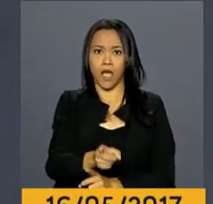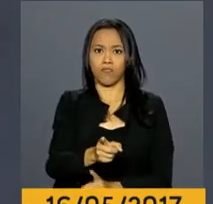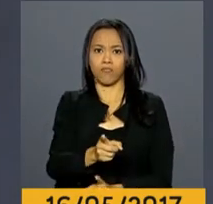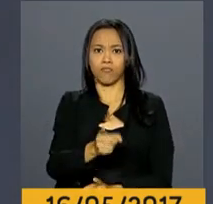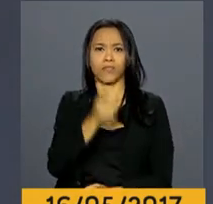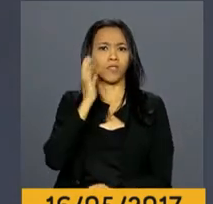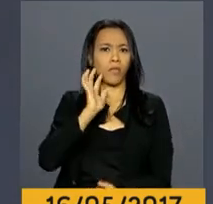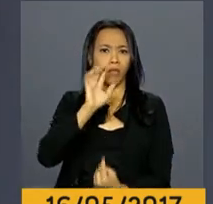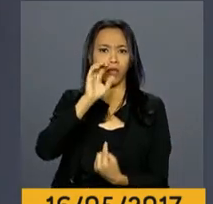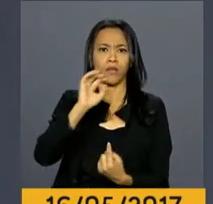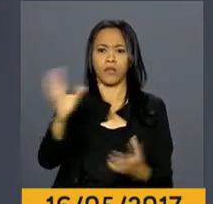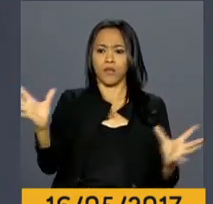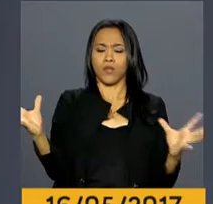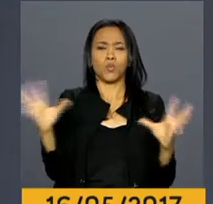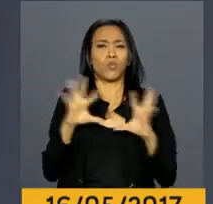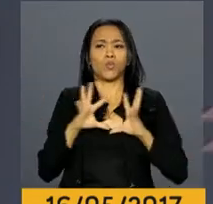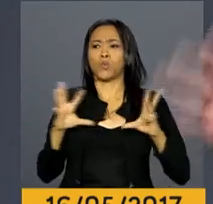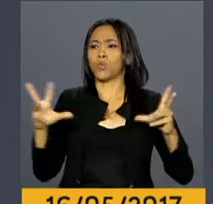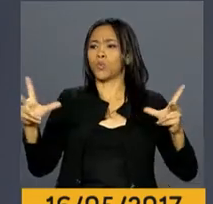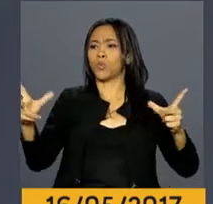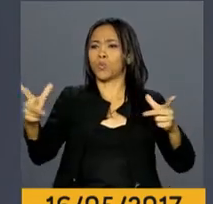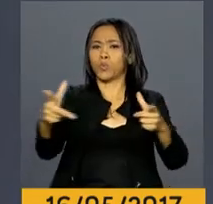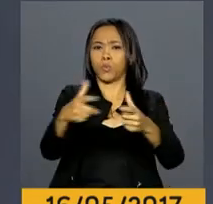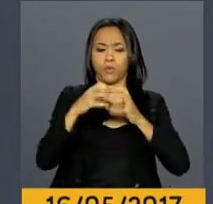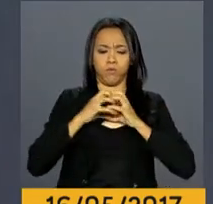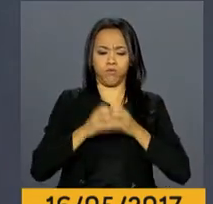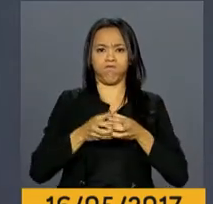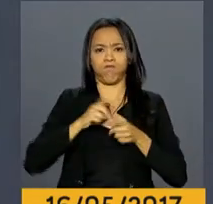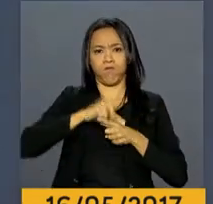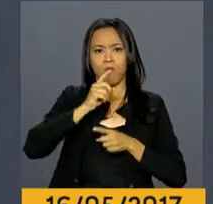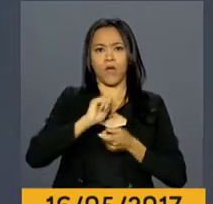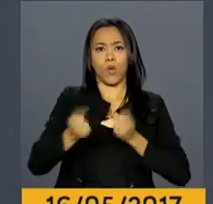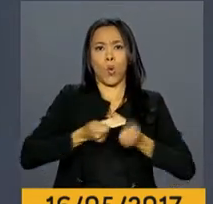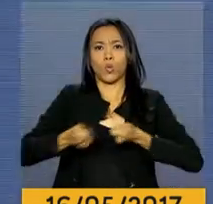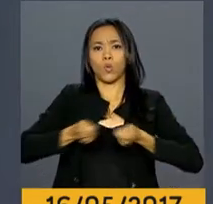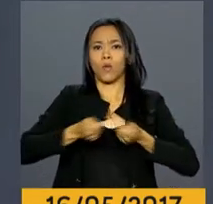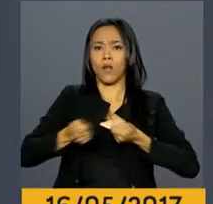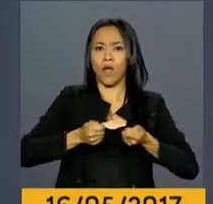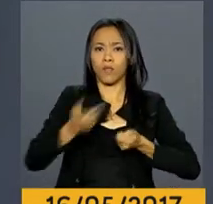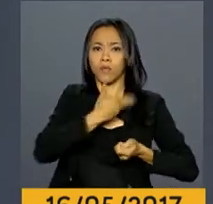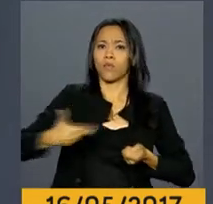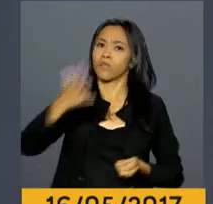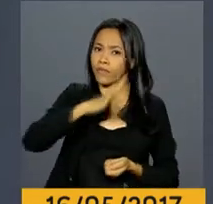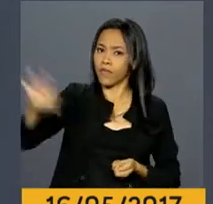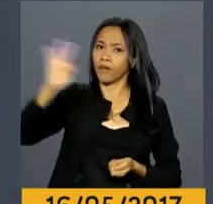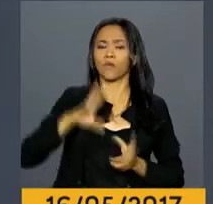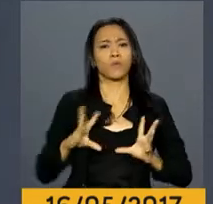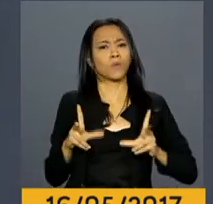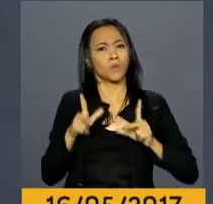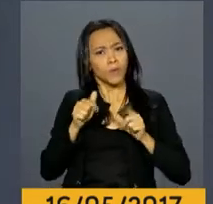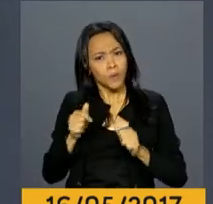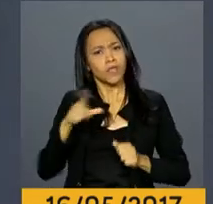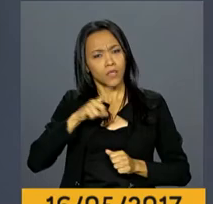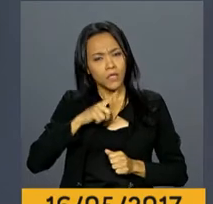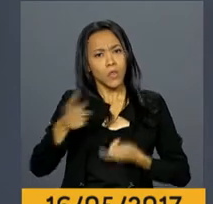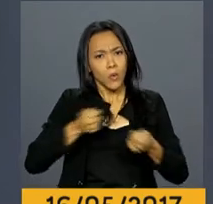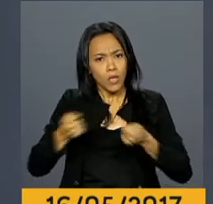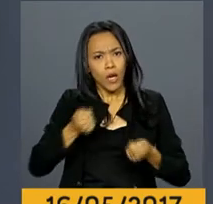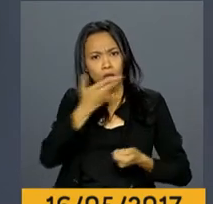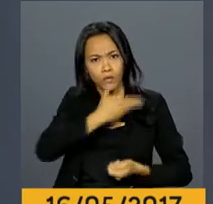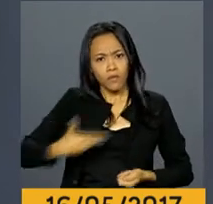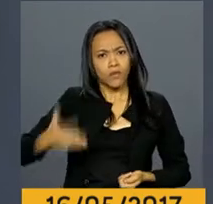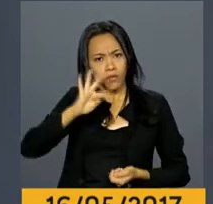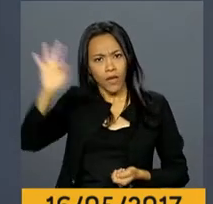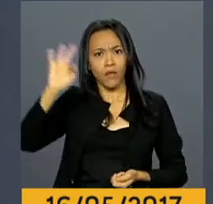Nós sempre achamos que tudo tem que ser feito pela União. E sobre achar que tudo tem que ser feito pela União, a